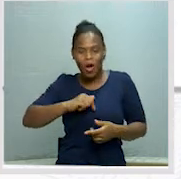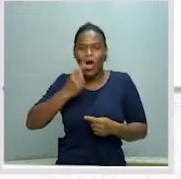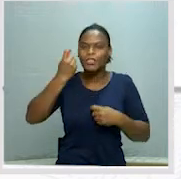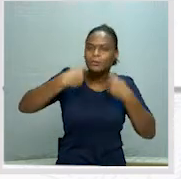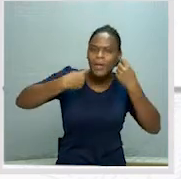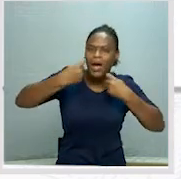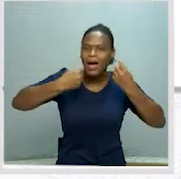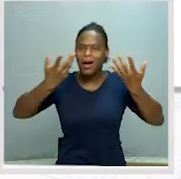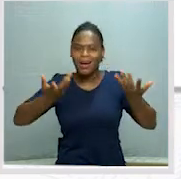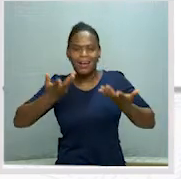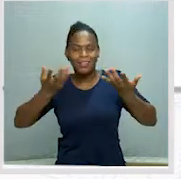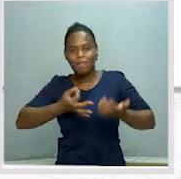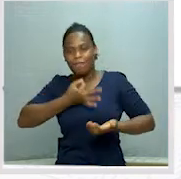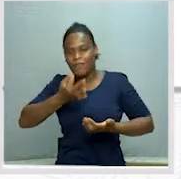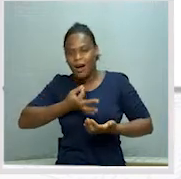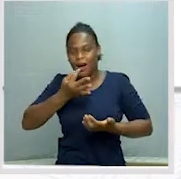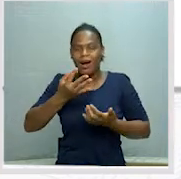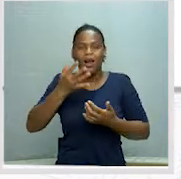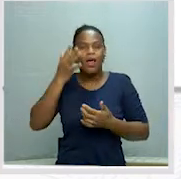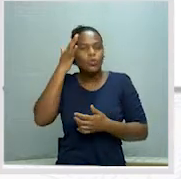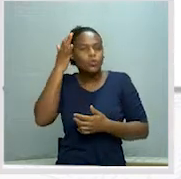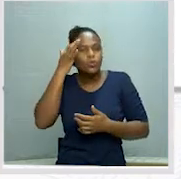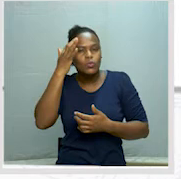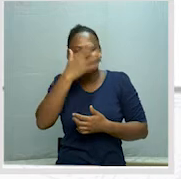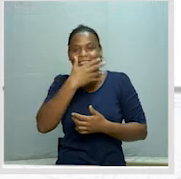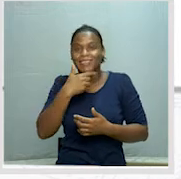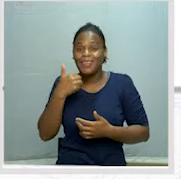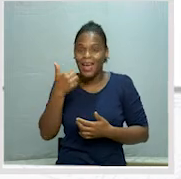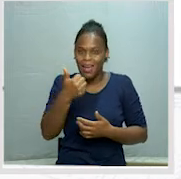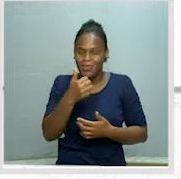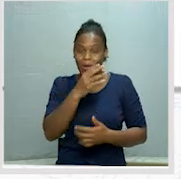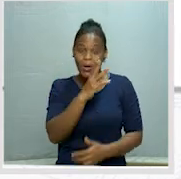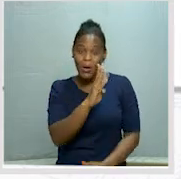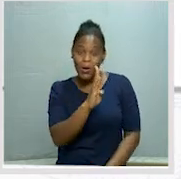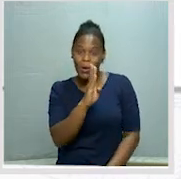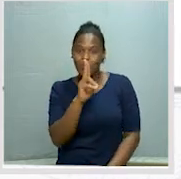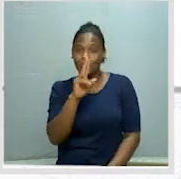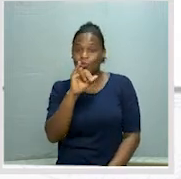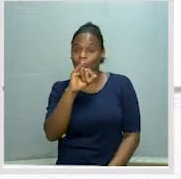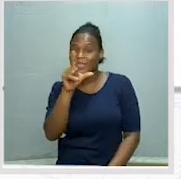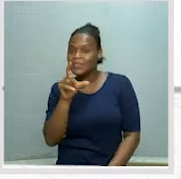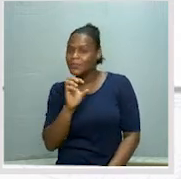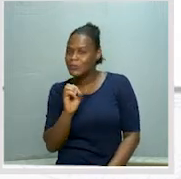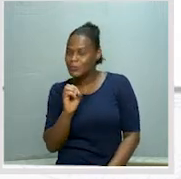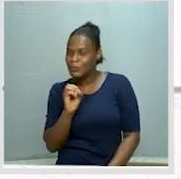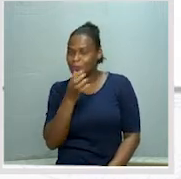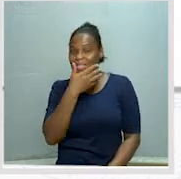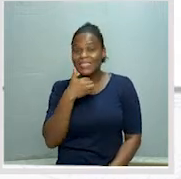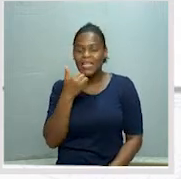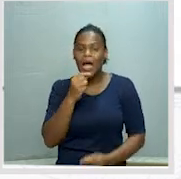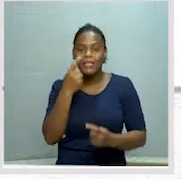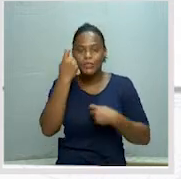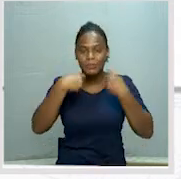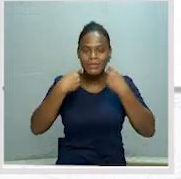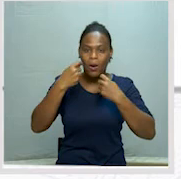nós expressamos, daí falamos em juízo estético. Juízo estético é o quê? A expressão ou